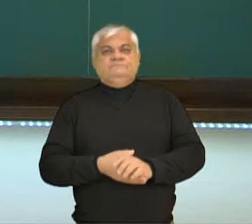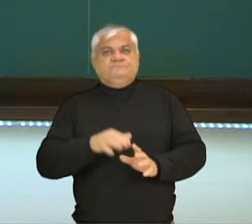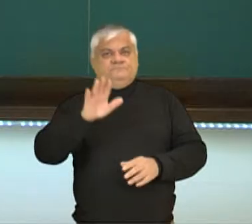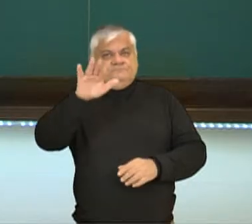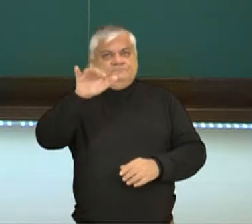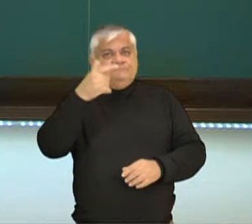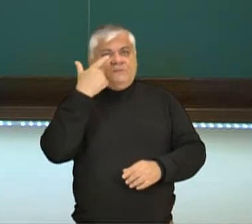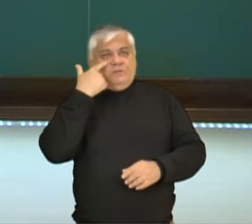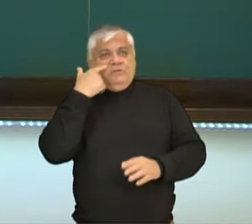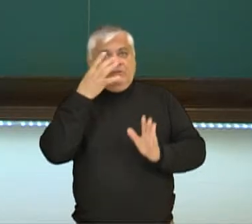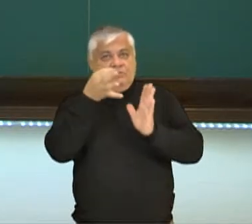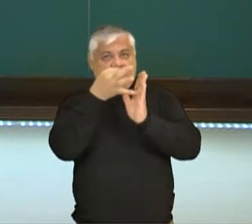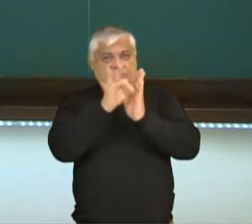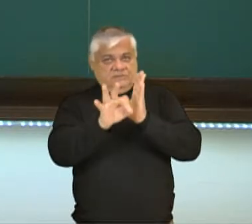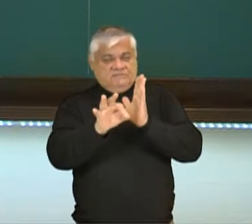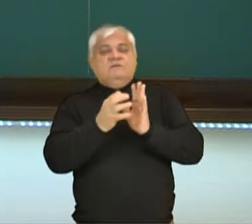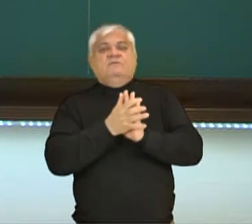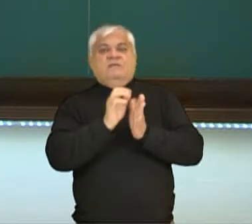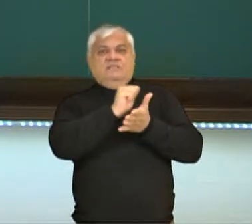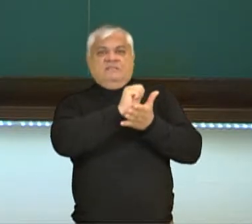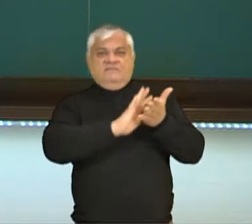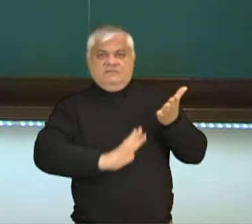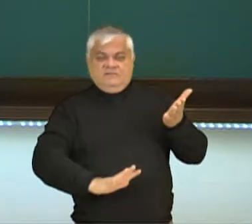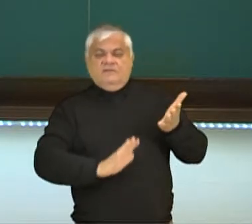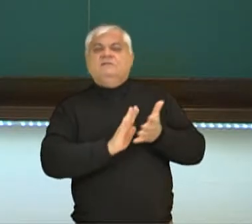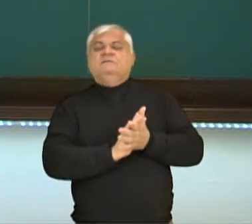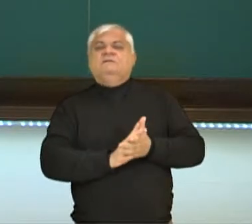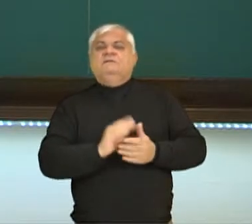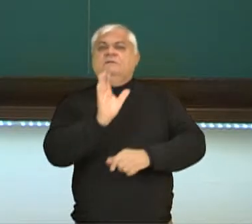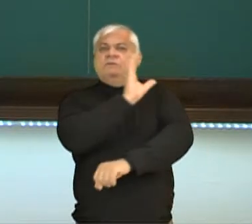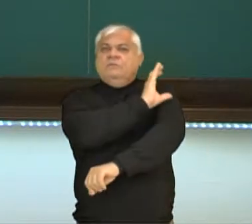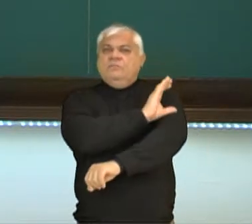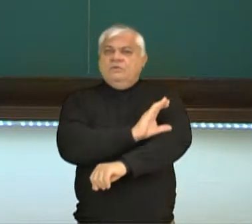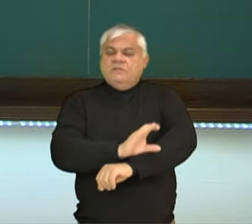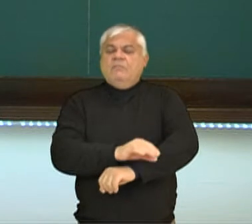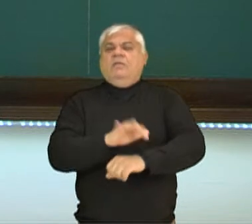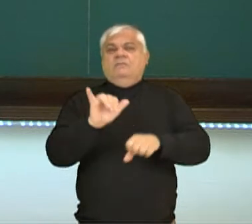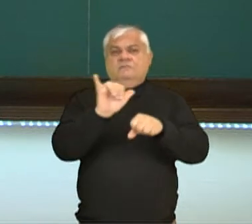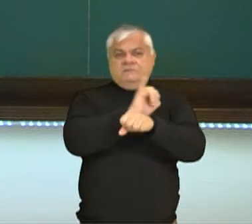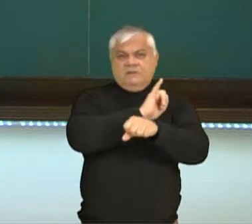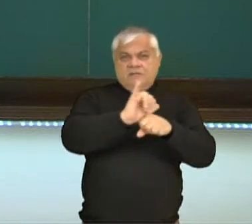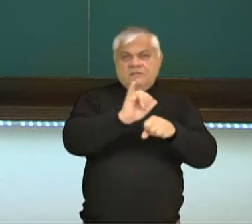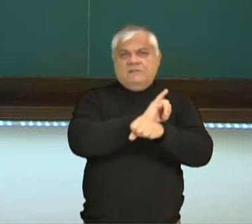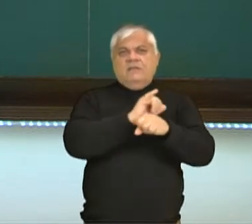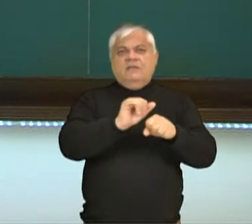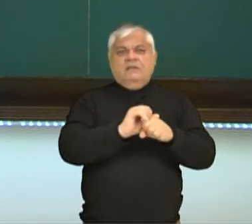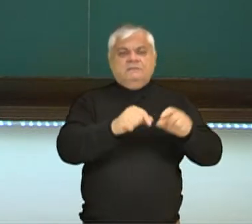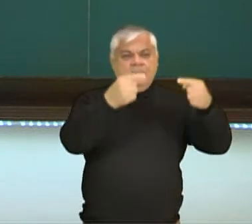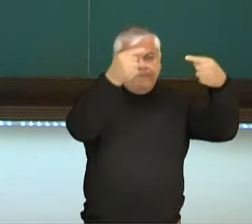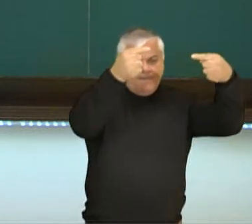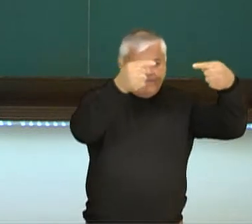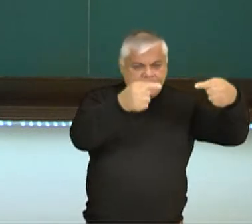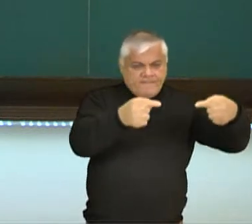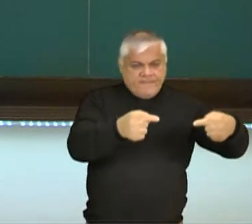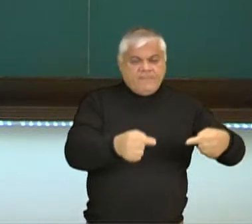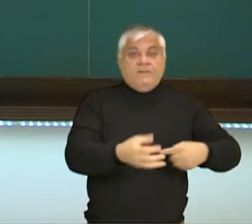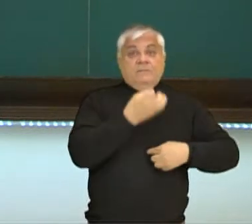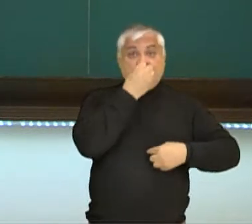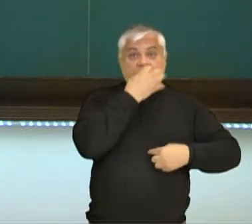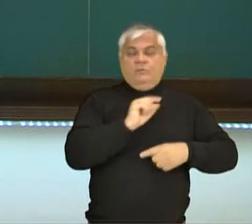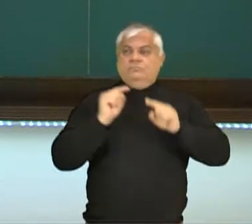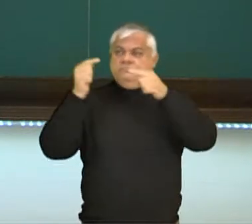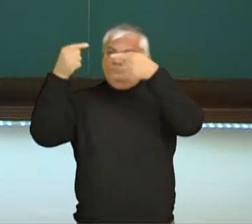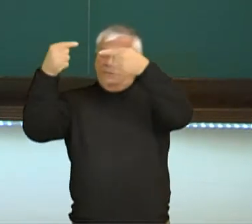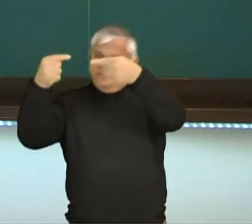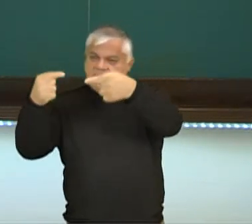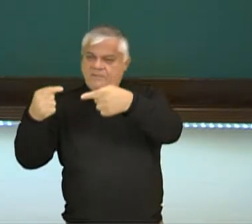Pessoal, a correção da nossa atividade, né? Comportamentos, aí, estratégias para desenvolver comportamentos sociais desejáveis e